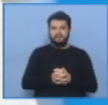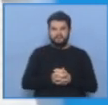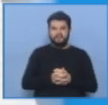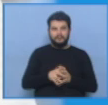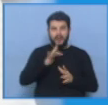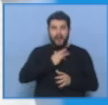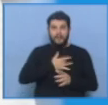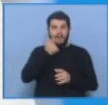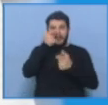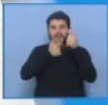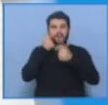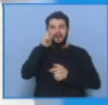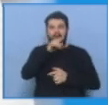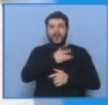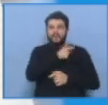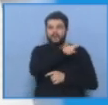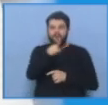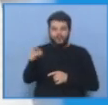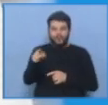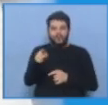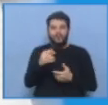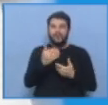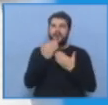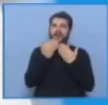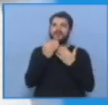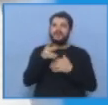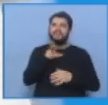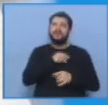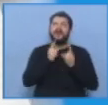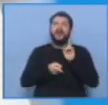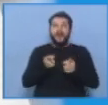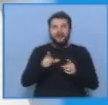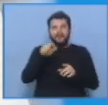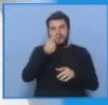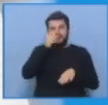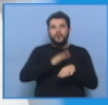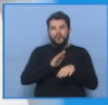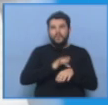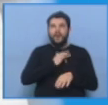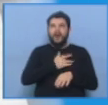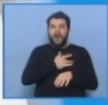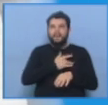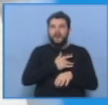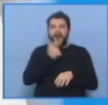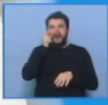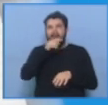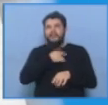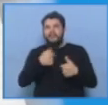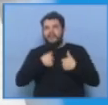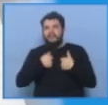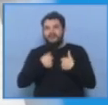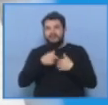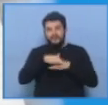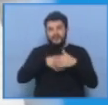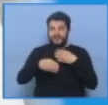Se amais aqueles que vos amam, que agradecimento mereceis. Também os pecadores amam aqueles que os amam. Se